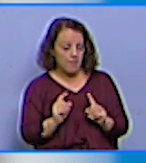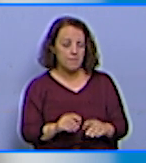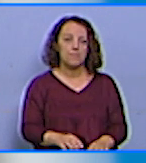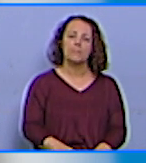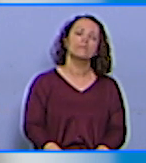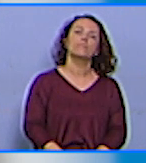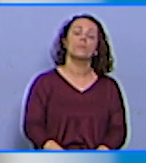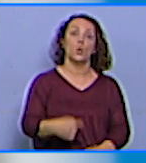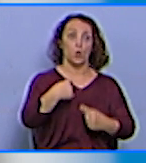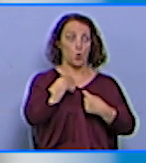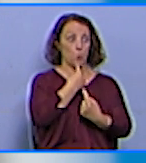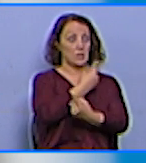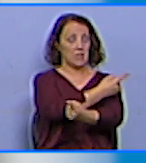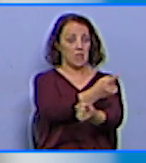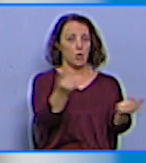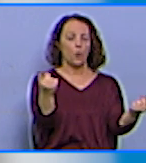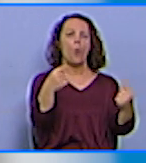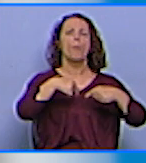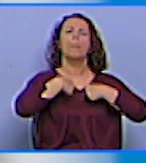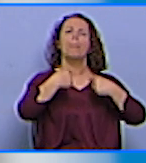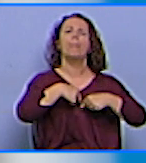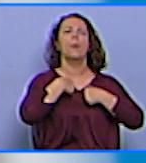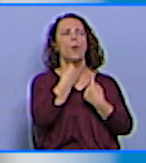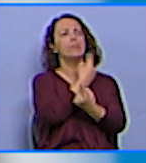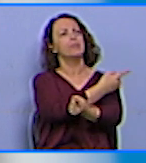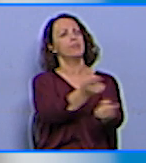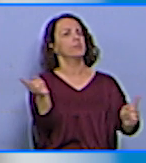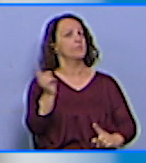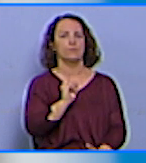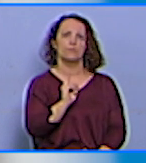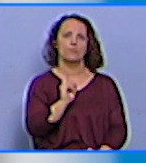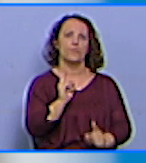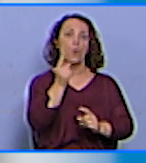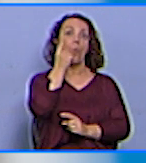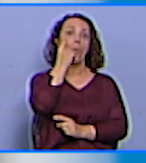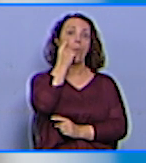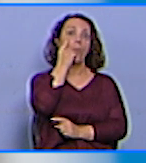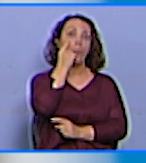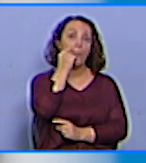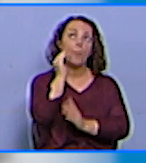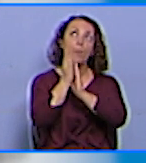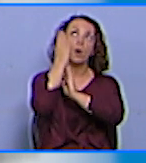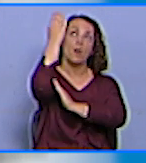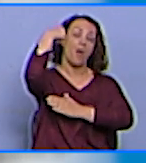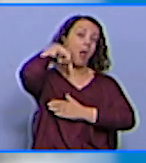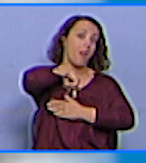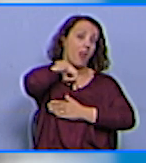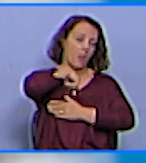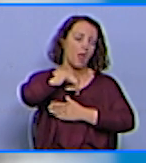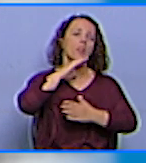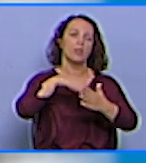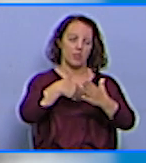palavras que eu vos digo, não as digo por mim próprio, mas é o Pai permanecendo em mim que faz as